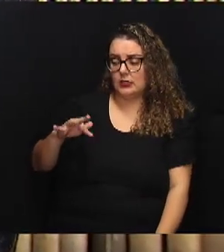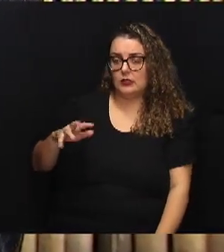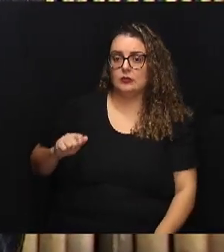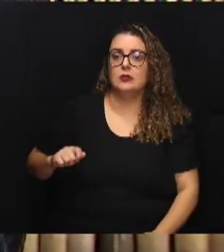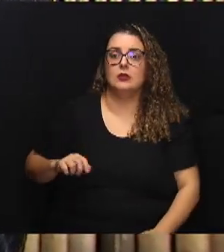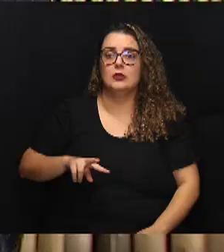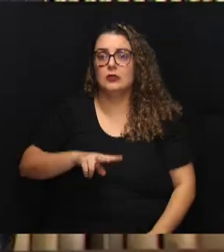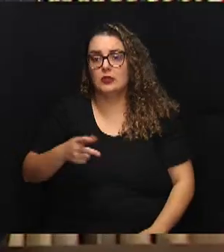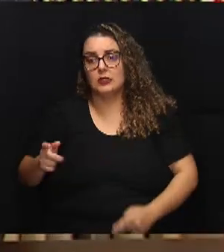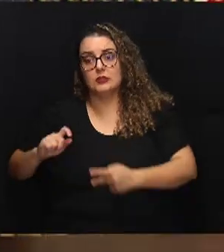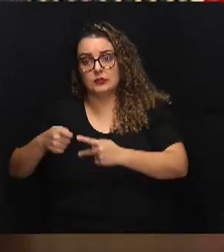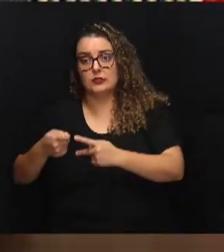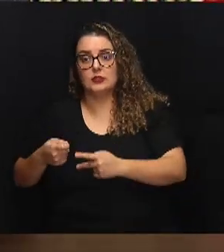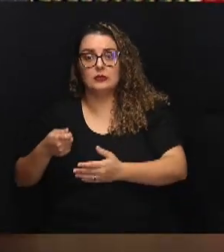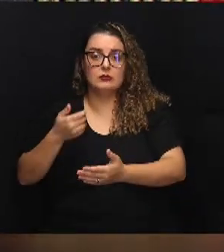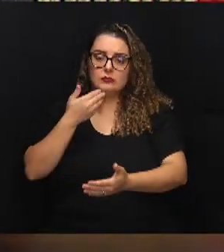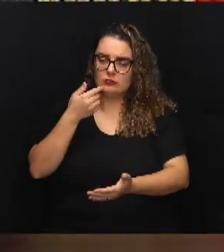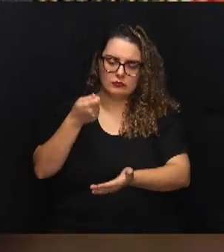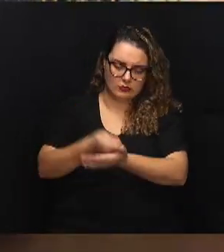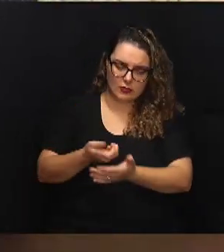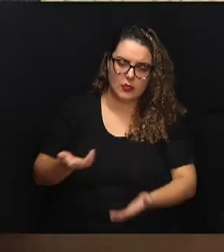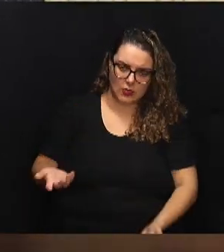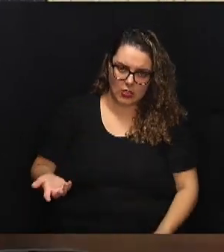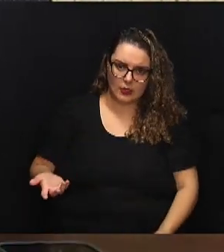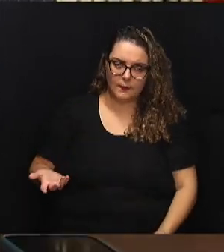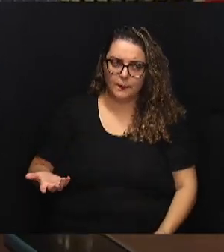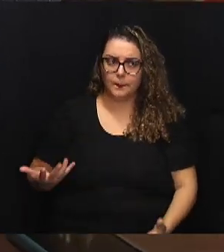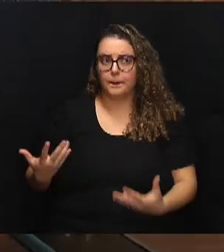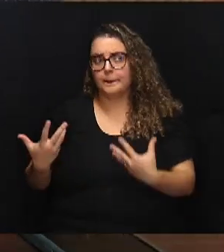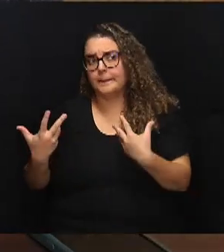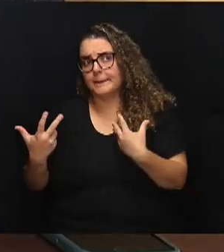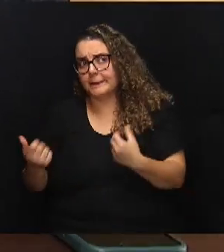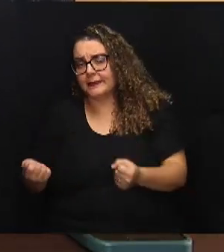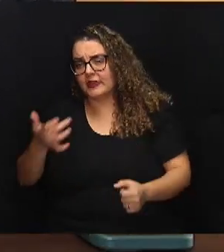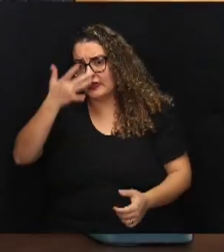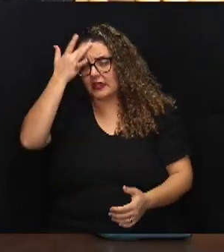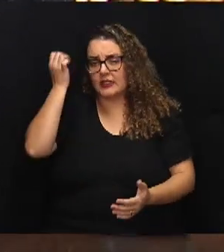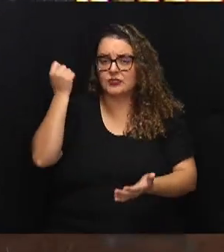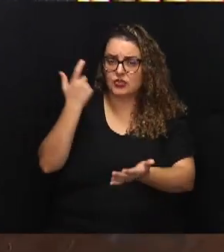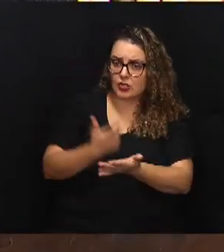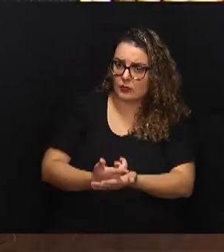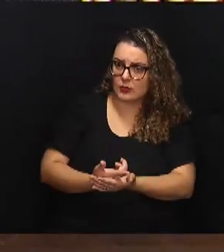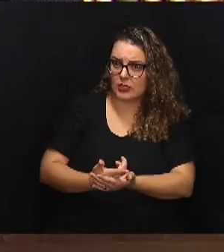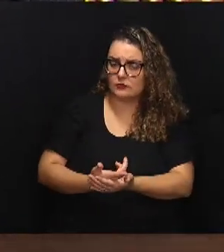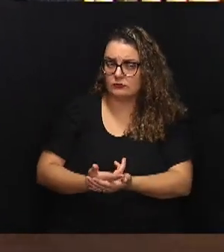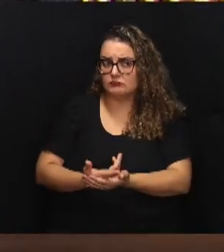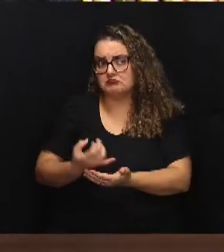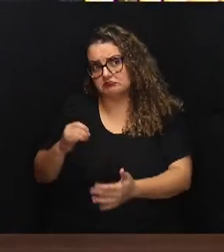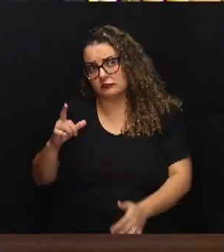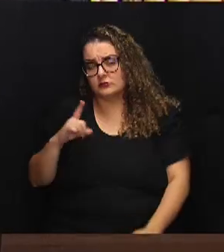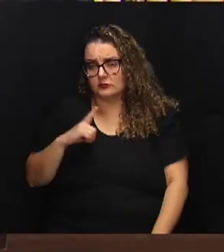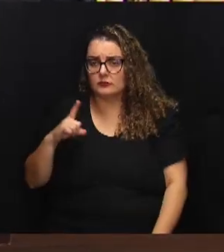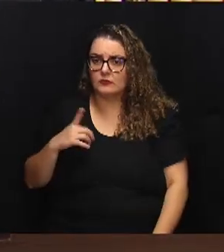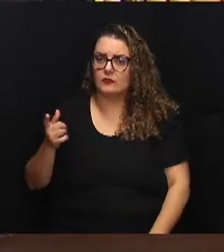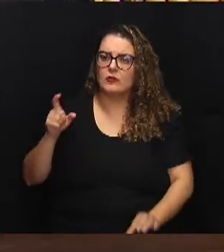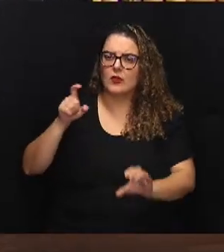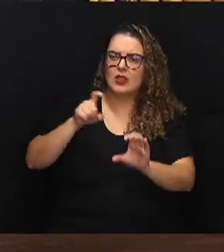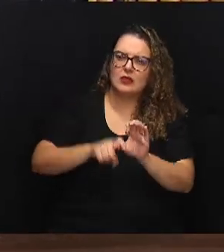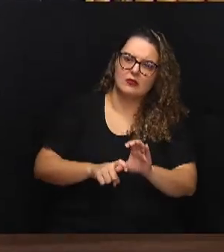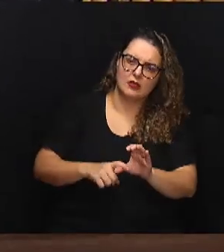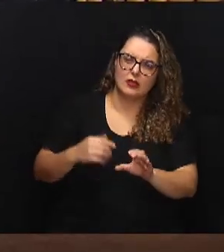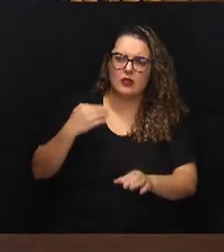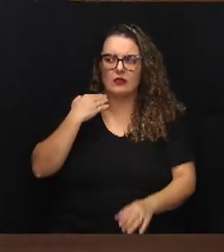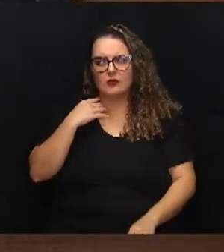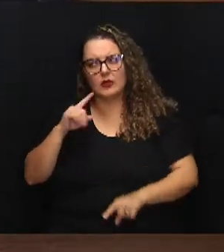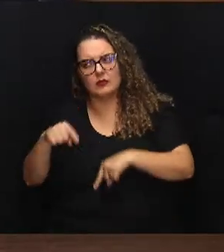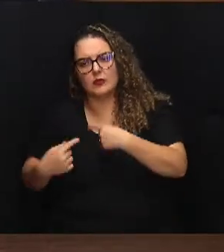são cobradas. No caso, para receber de consumidores, aí se tiver, vai depender muito de banco para